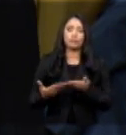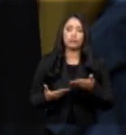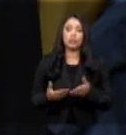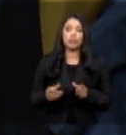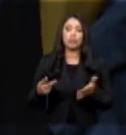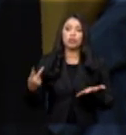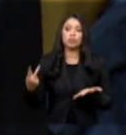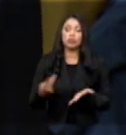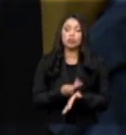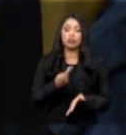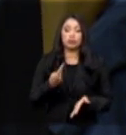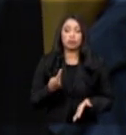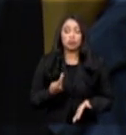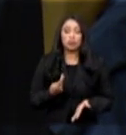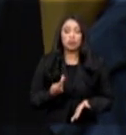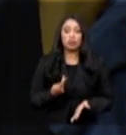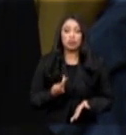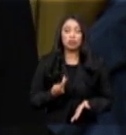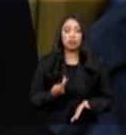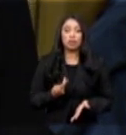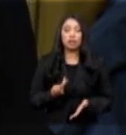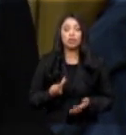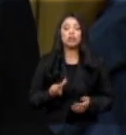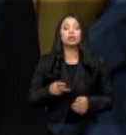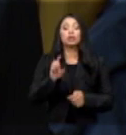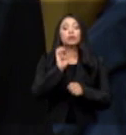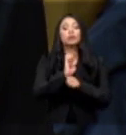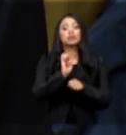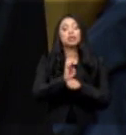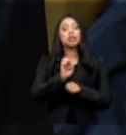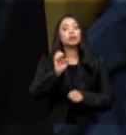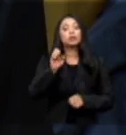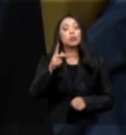acontece, Excelência, porque o Estado do Pará,